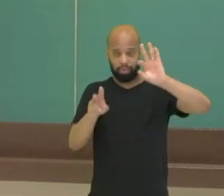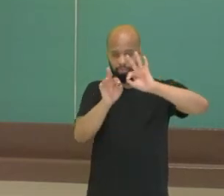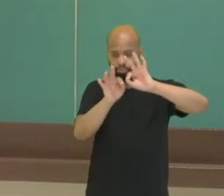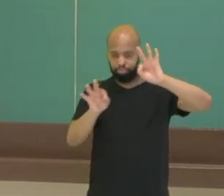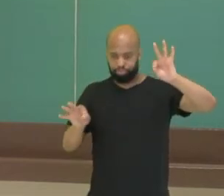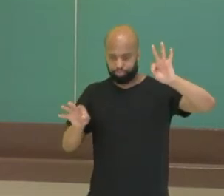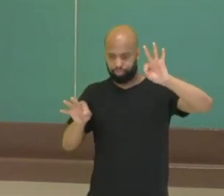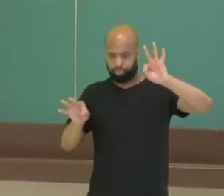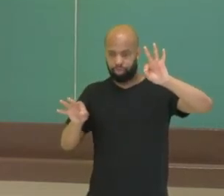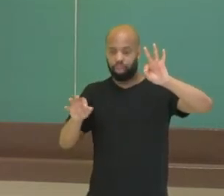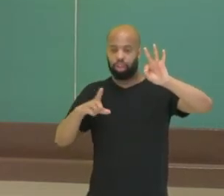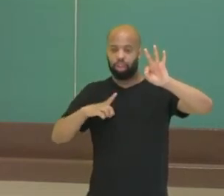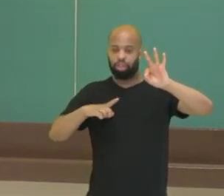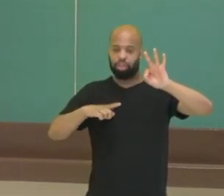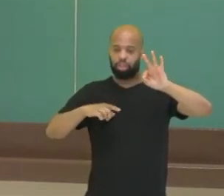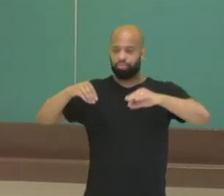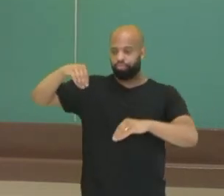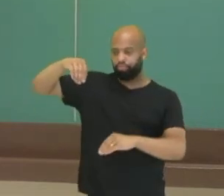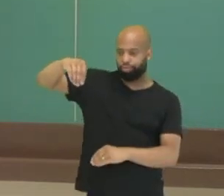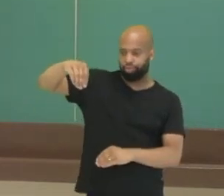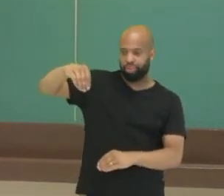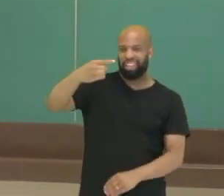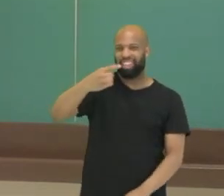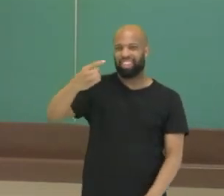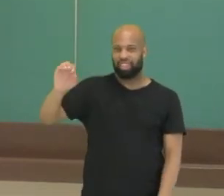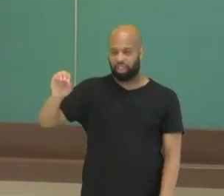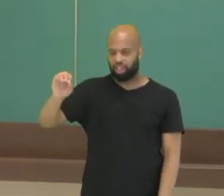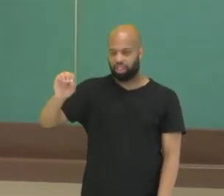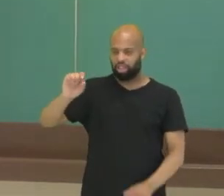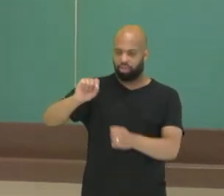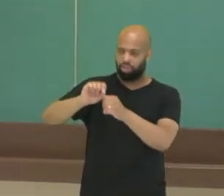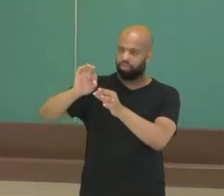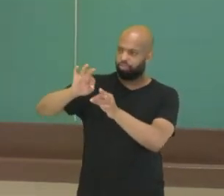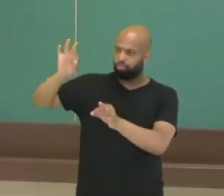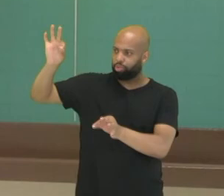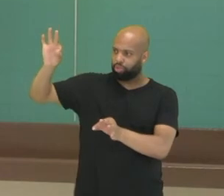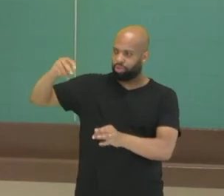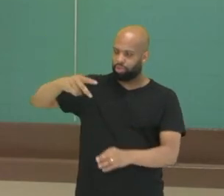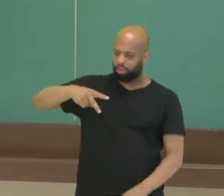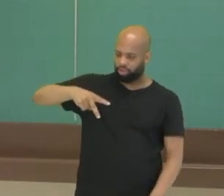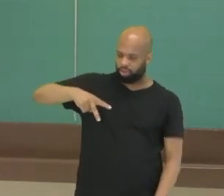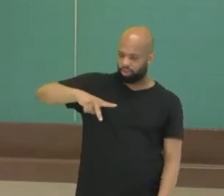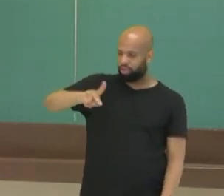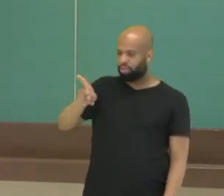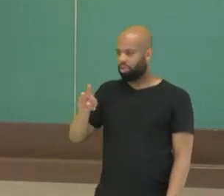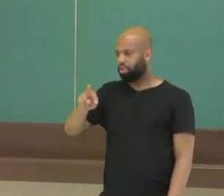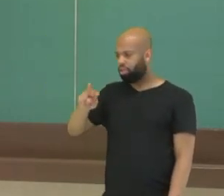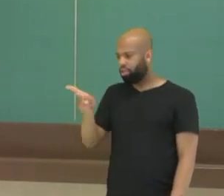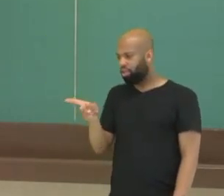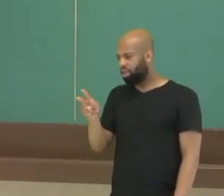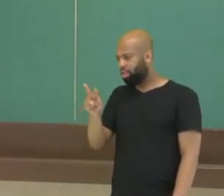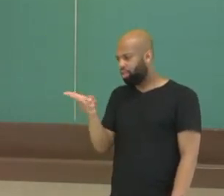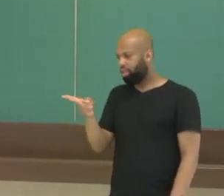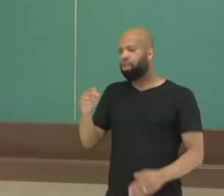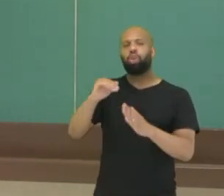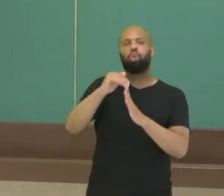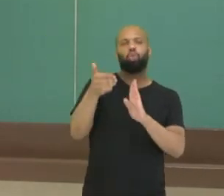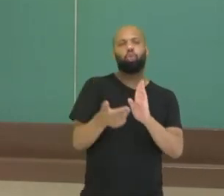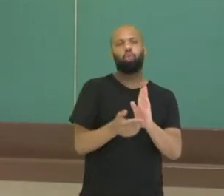com o transferidor, faz a semirreta e marca com o compasso. Aí você rodou todos os pontos que você